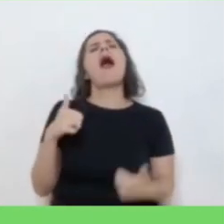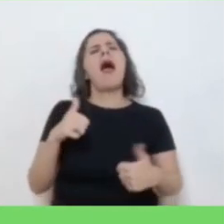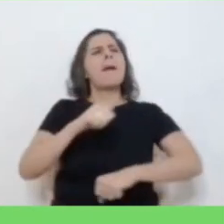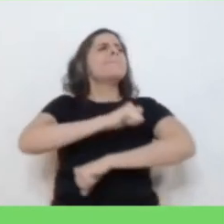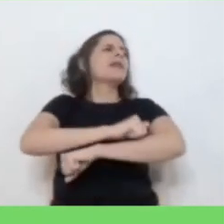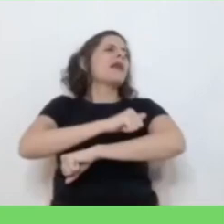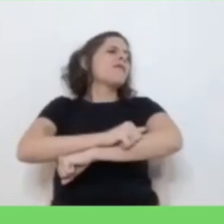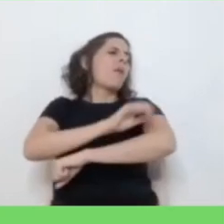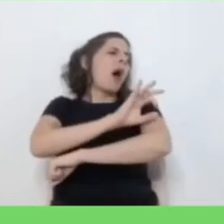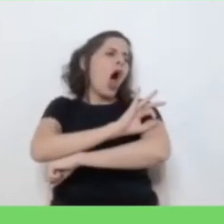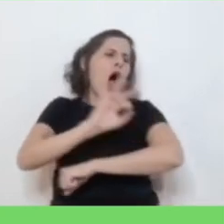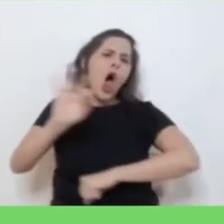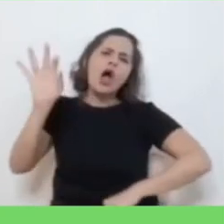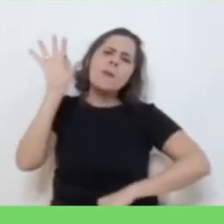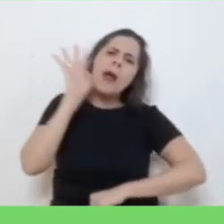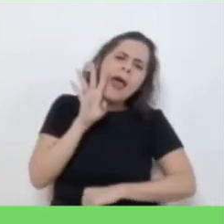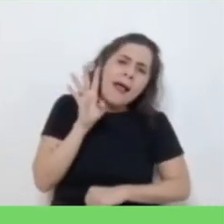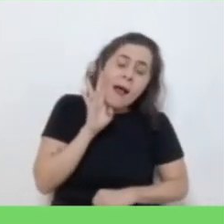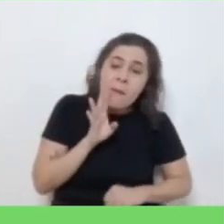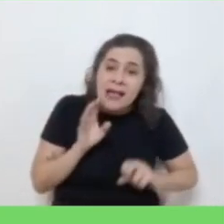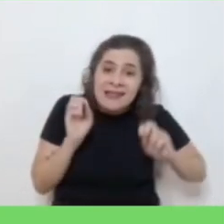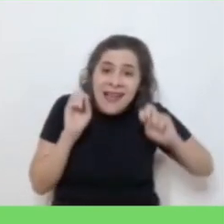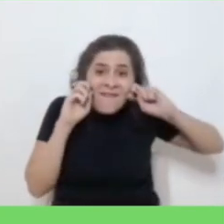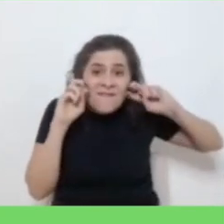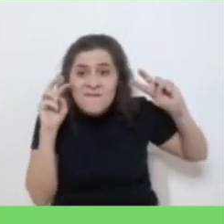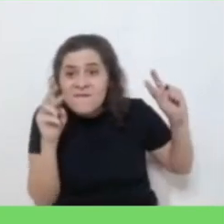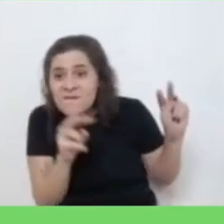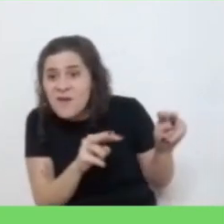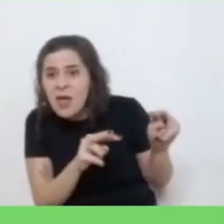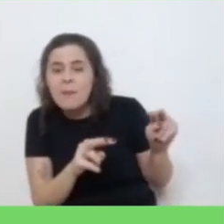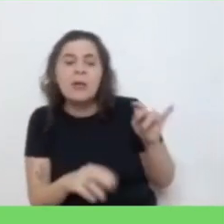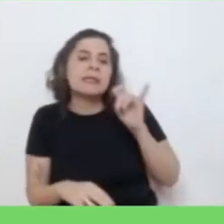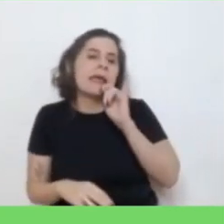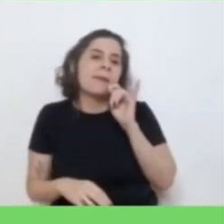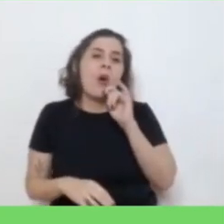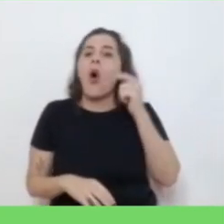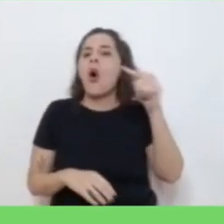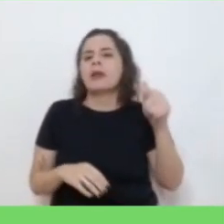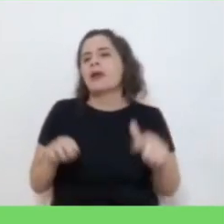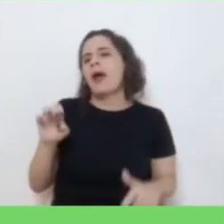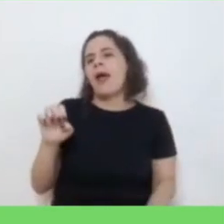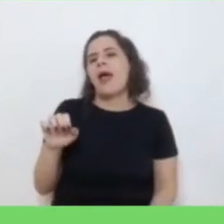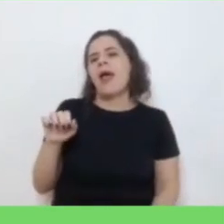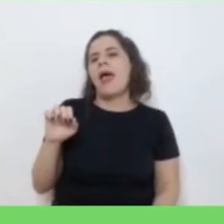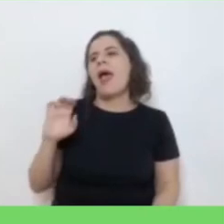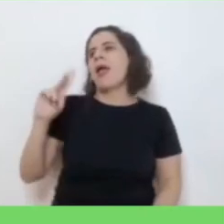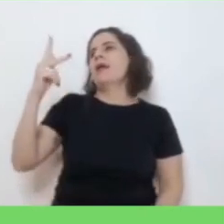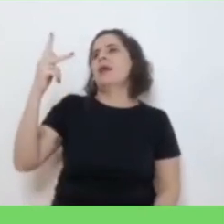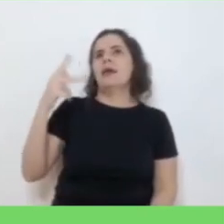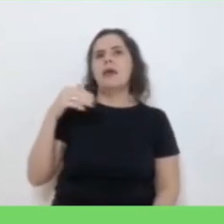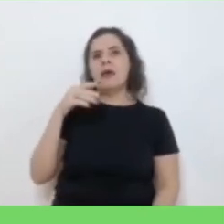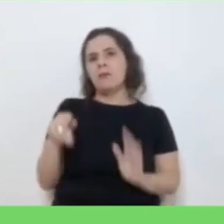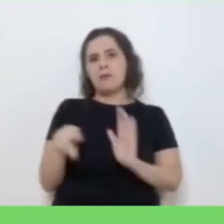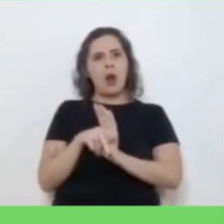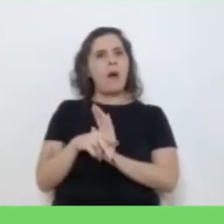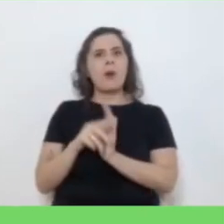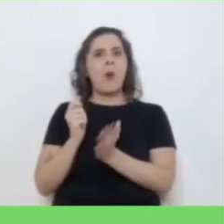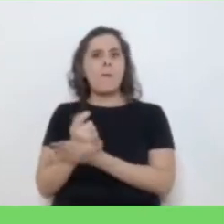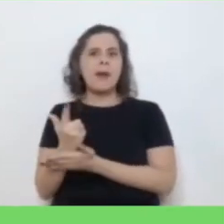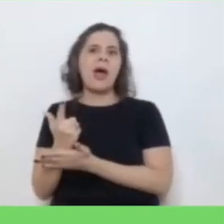indie legal e não sei o que, não sei o que, mas é quando você vê a Epic sendo, sei lá, comprada pela Tencent e inundada de